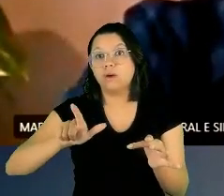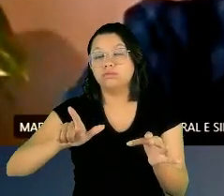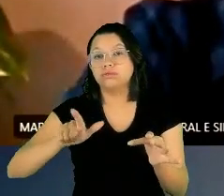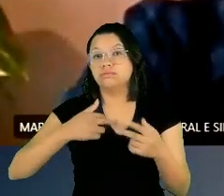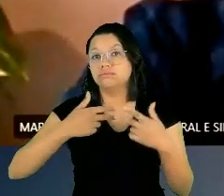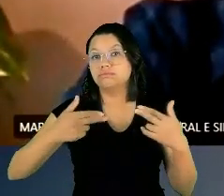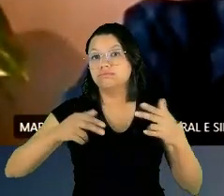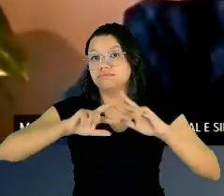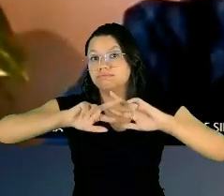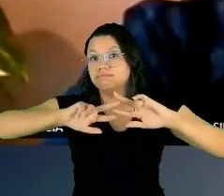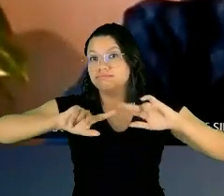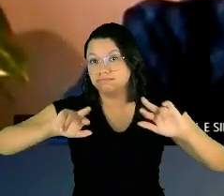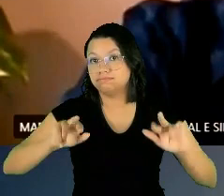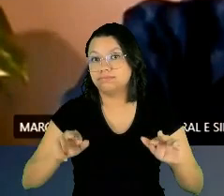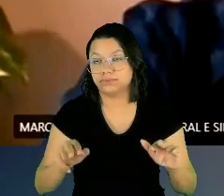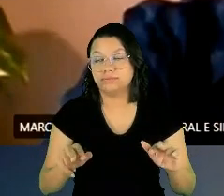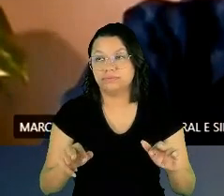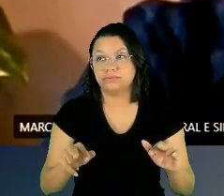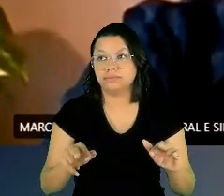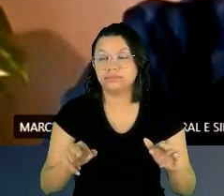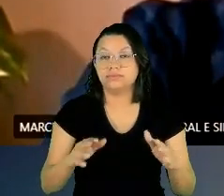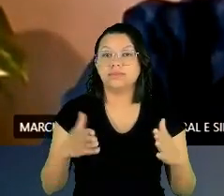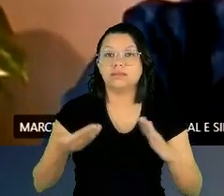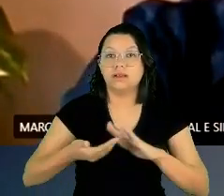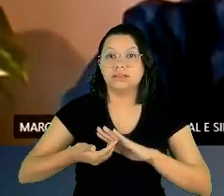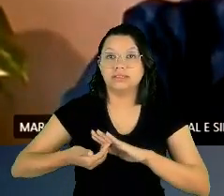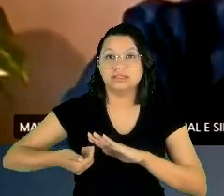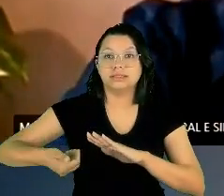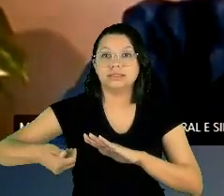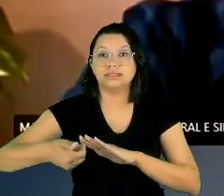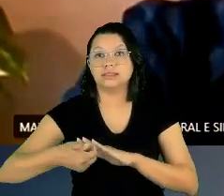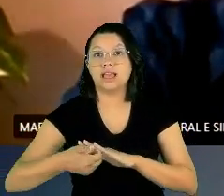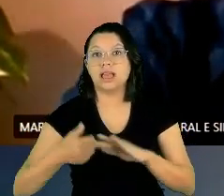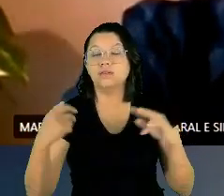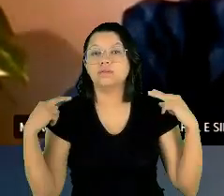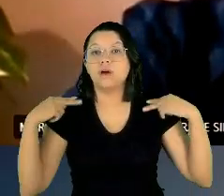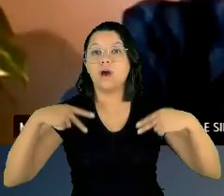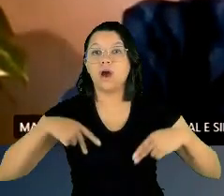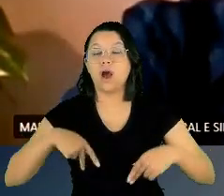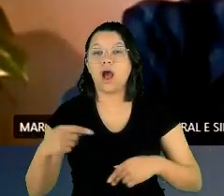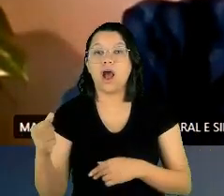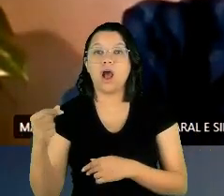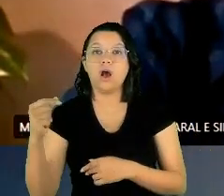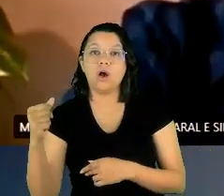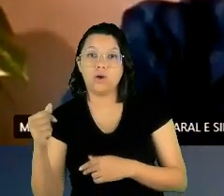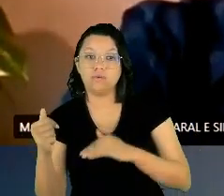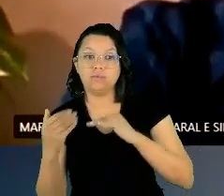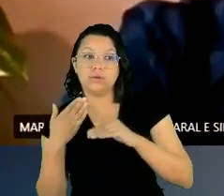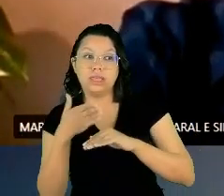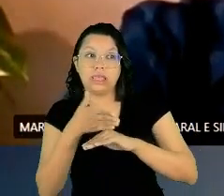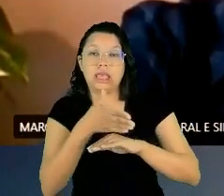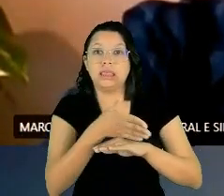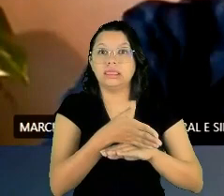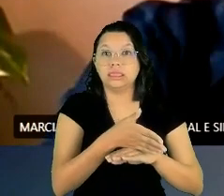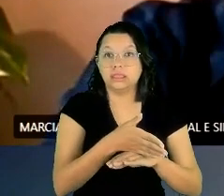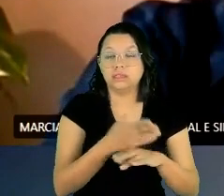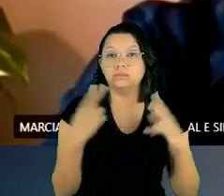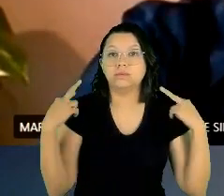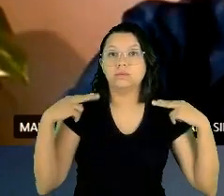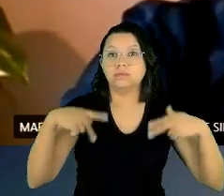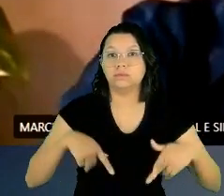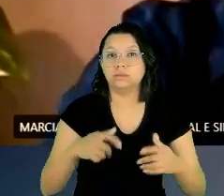tem outras variáveis. E aí sai do modelo do homo econômicos para o homo administrativo, então ele não